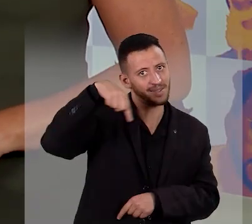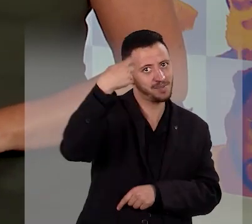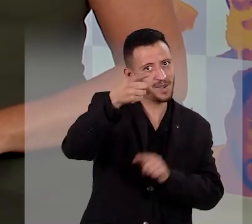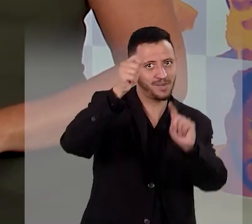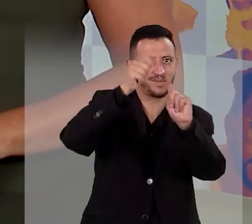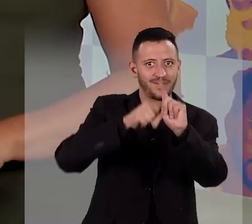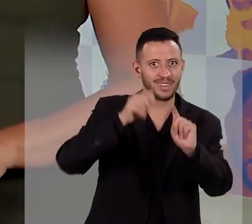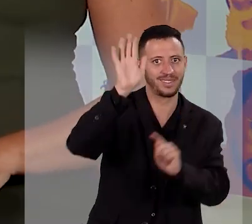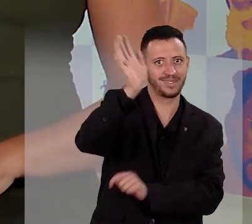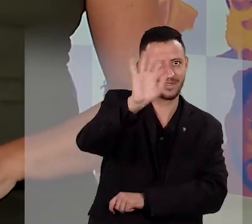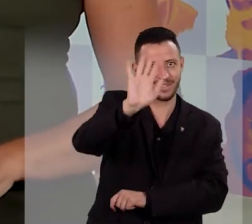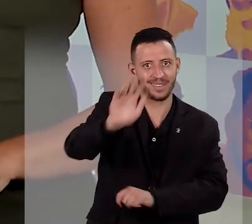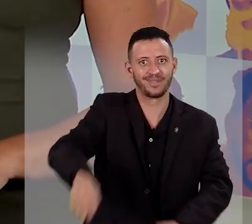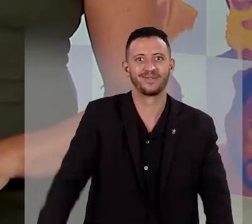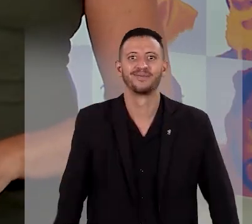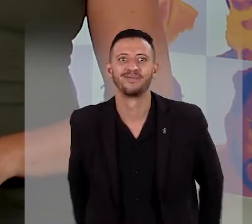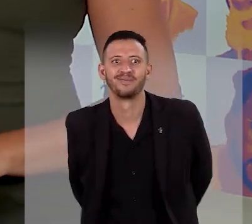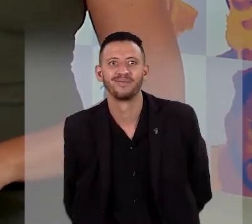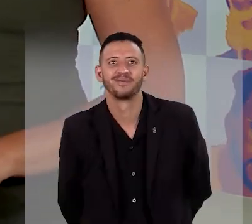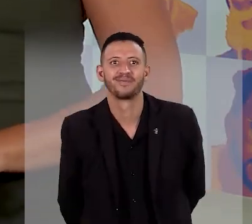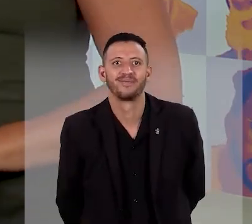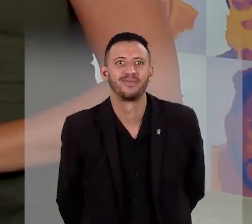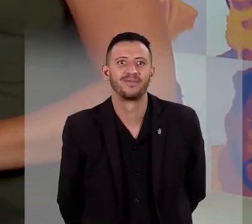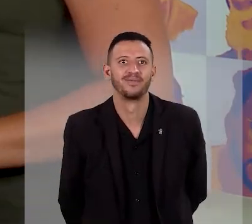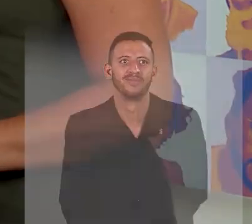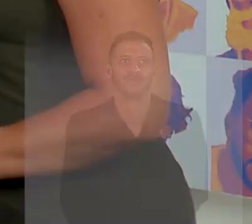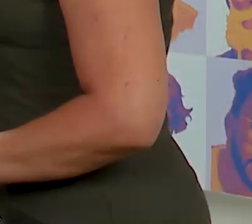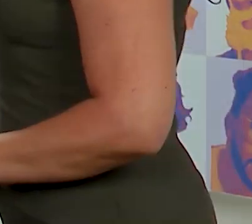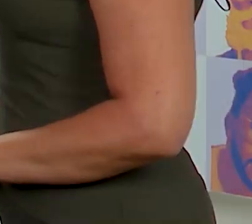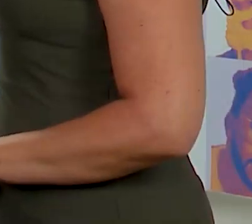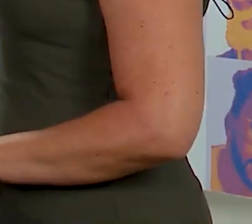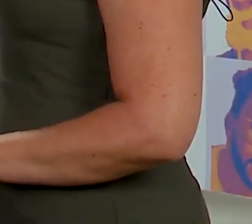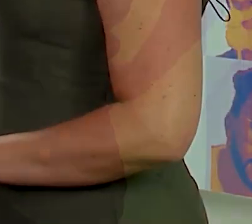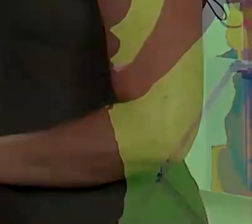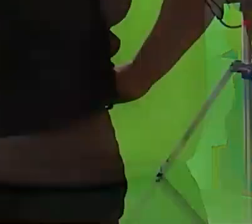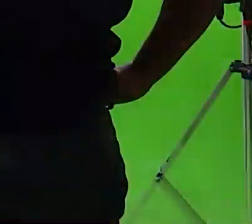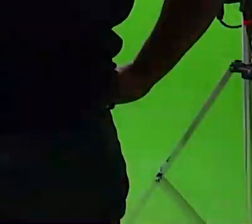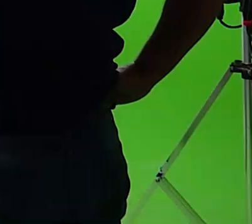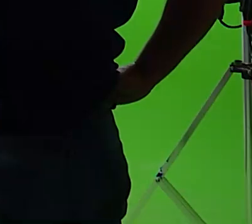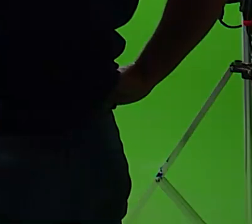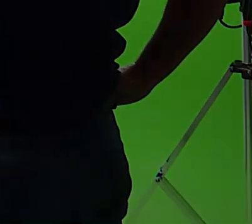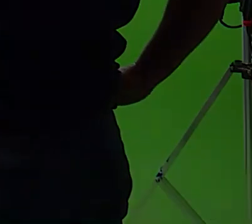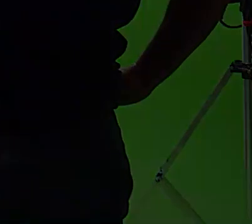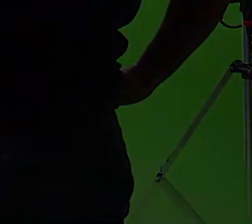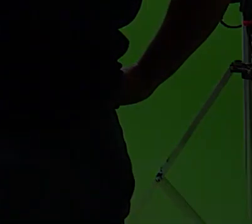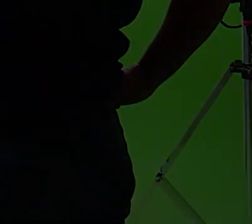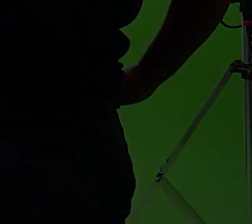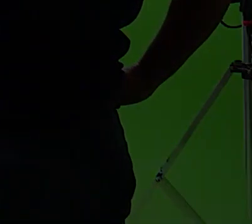encontramos no próximo mês. Tchau! Tchau! Tchau, Ana Paula! Tchau, Made!